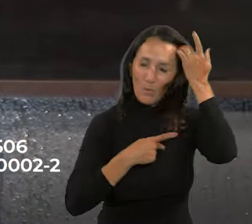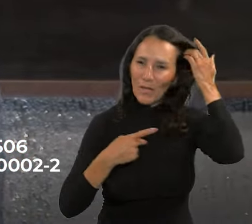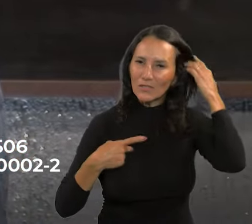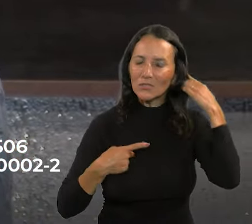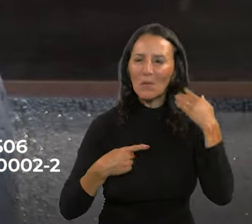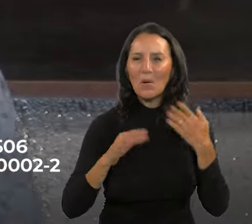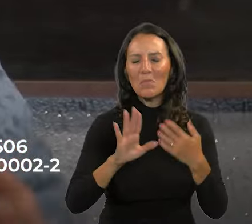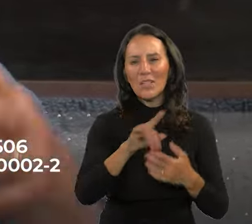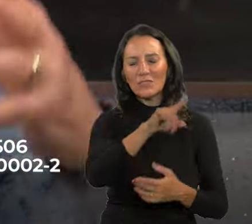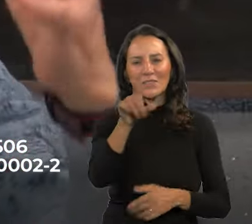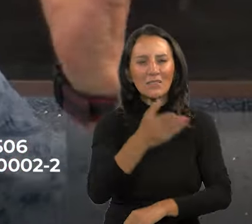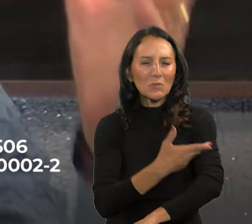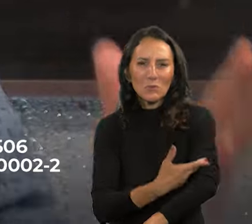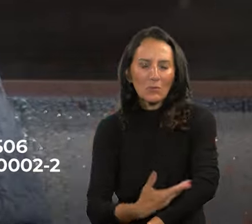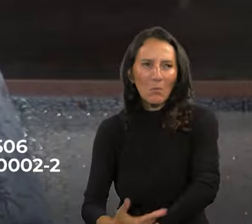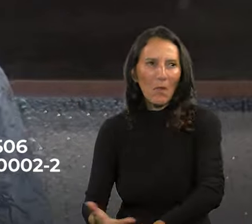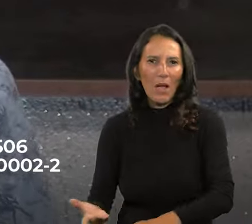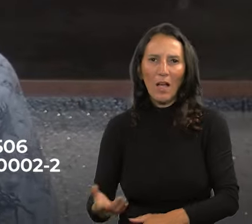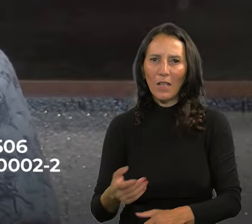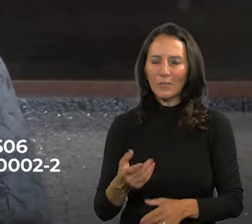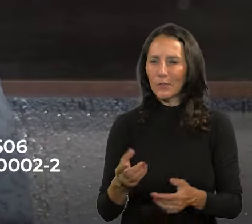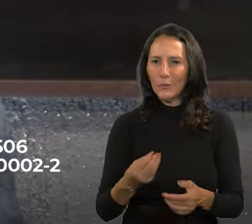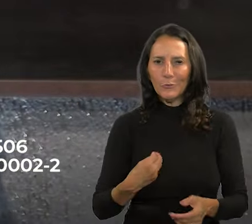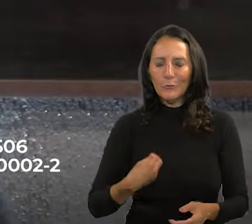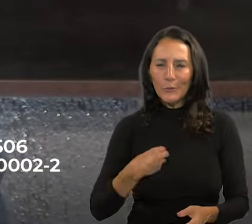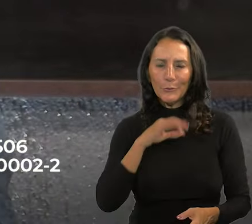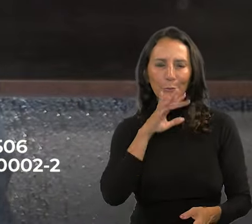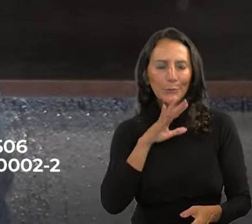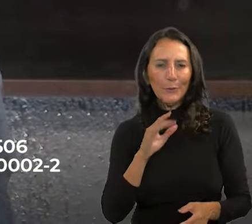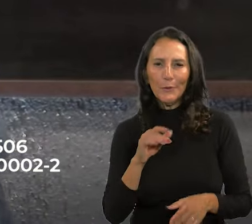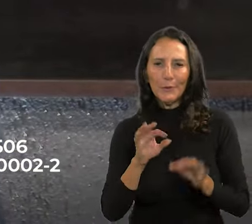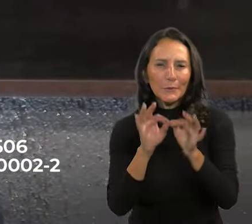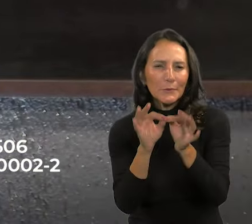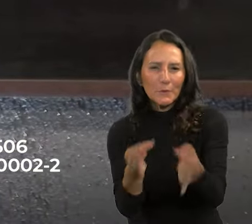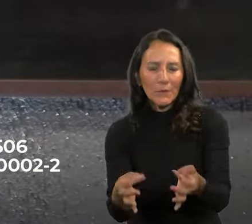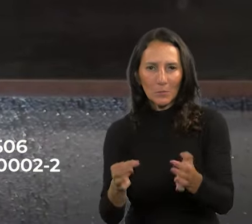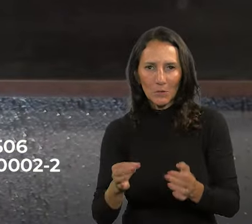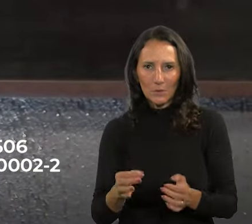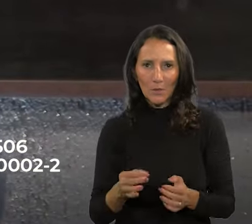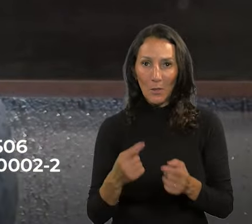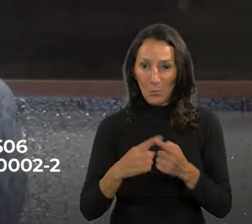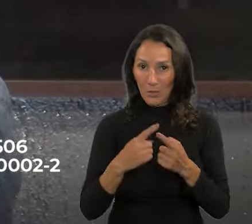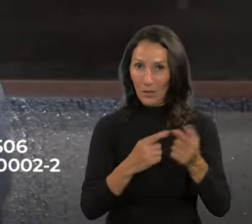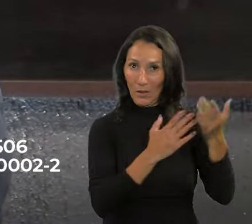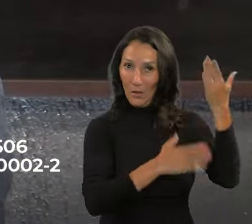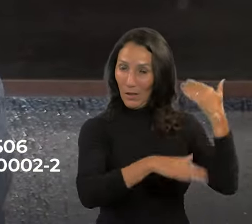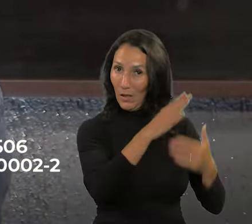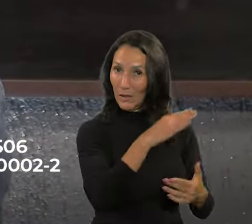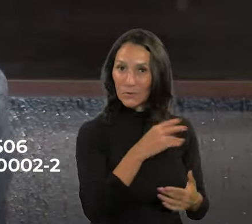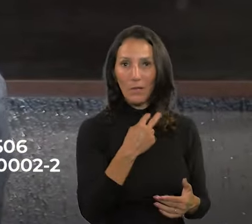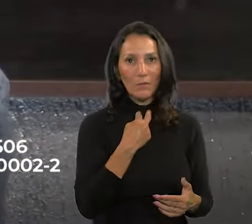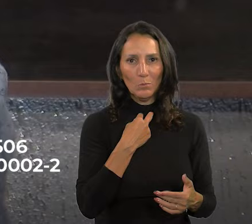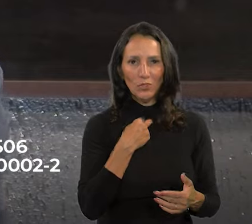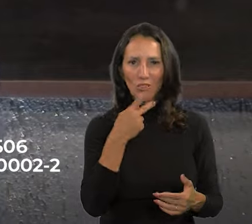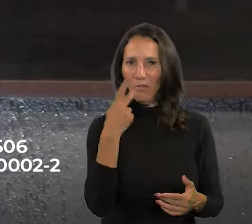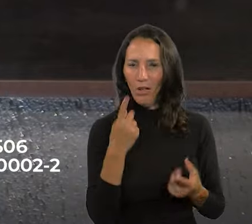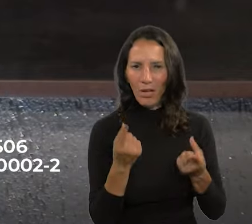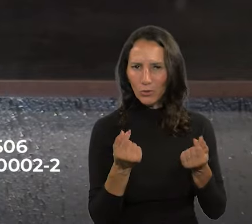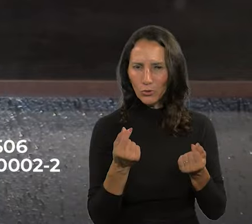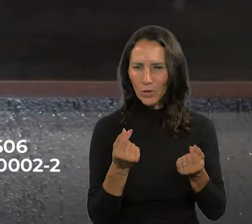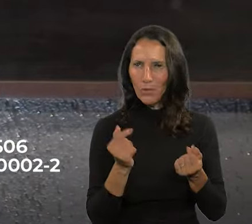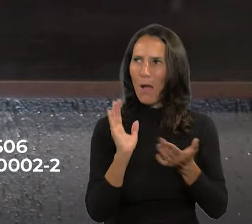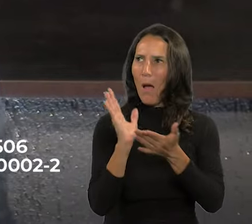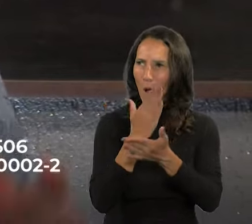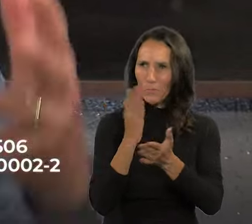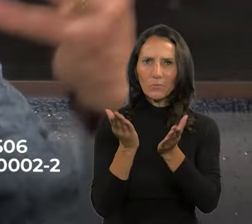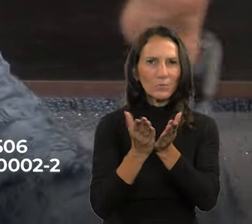na igreja, não podia falar de prosperidade. Os próprios crentes se irritam quando se fala de dinheiro na